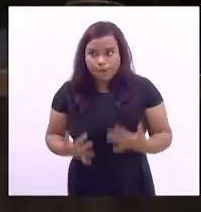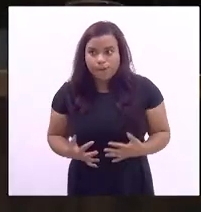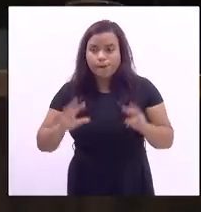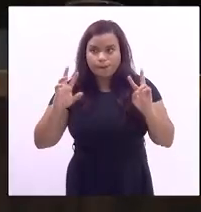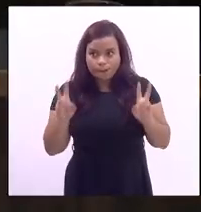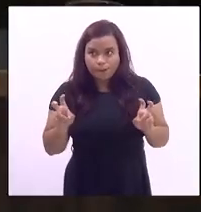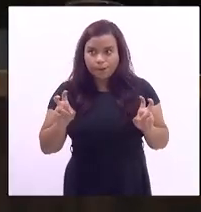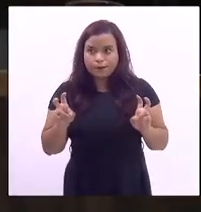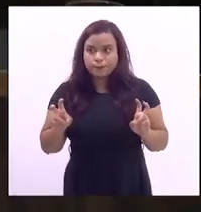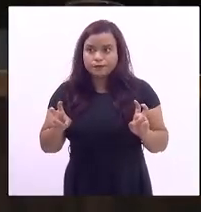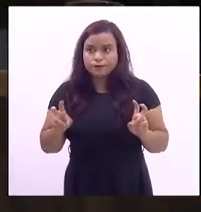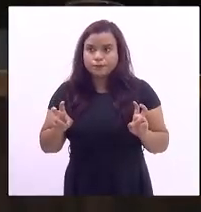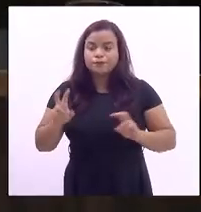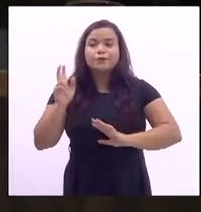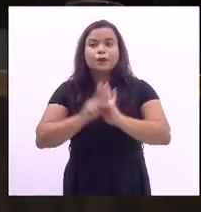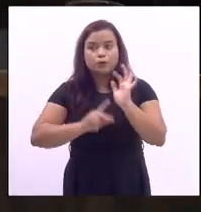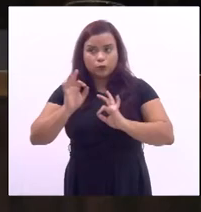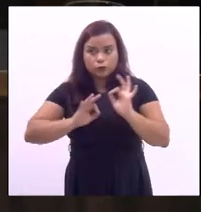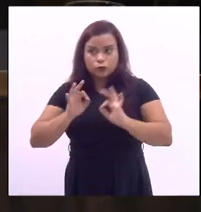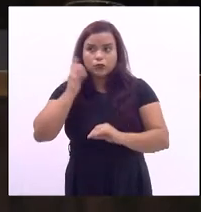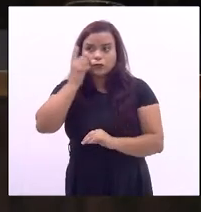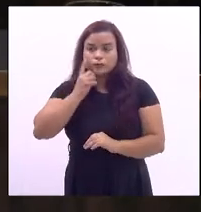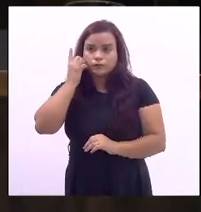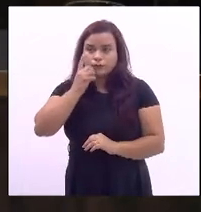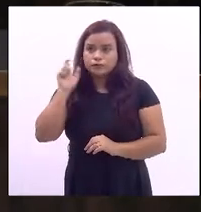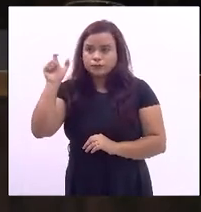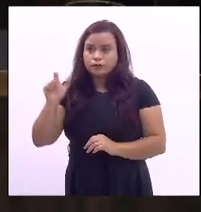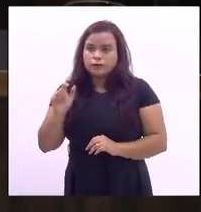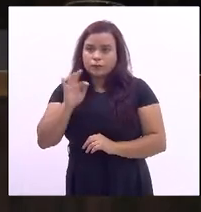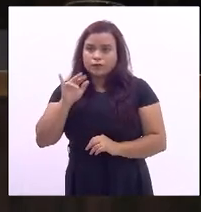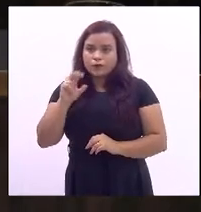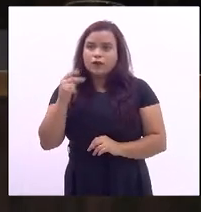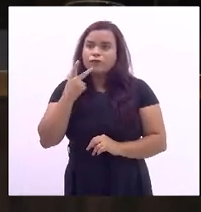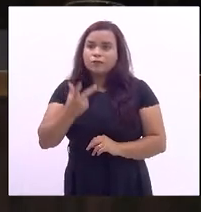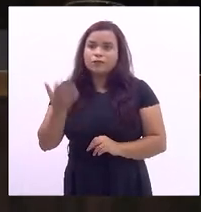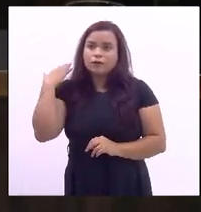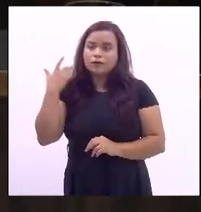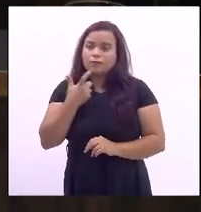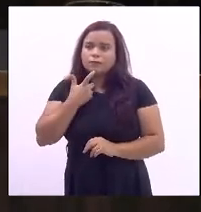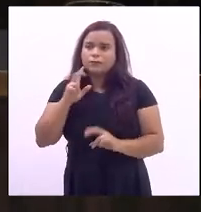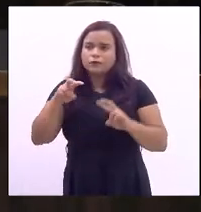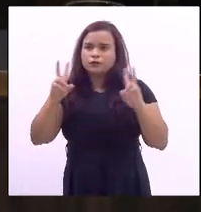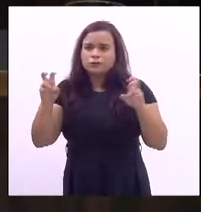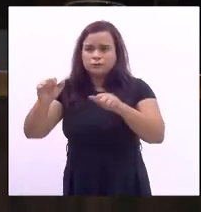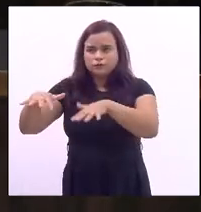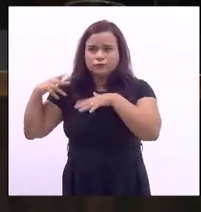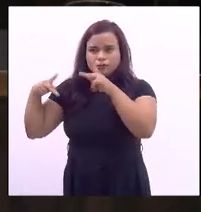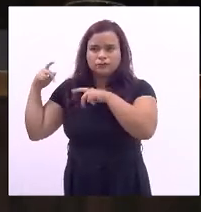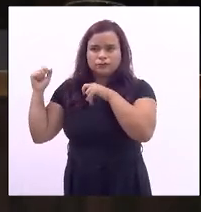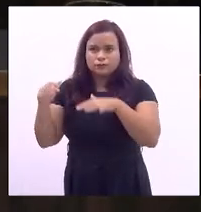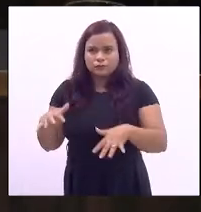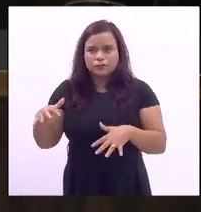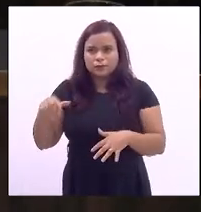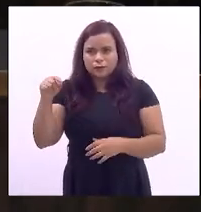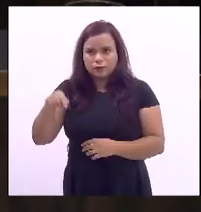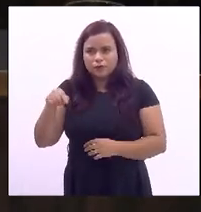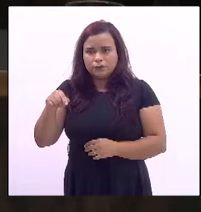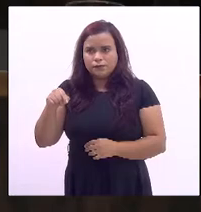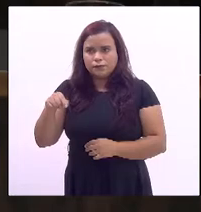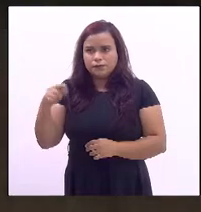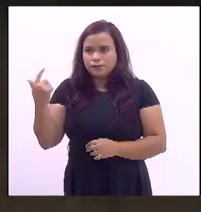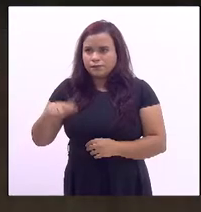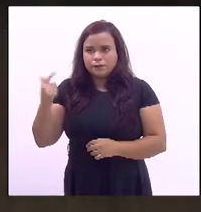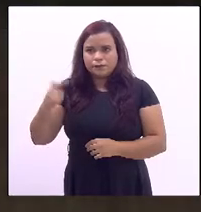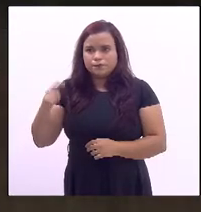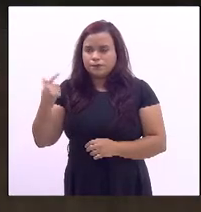em relação a um projeto que o deputado Flávio falou há pouco em relação à audiência pouco mais esse projeto não não de